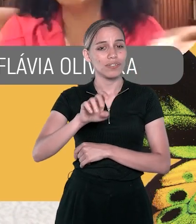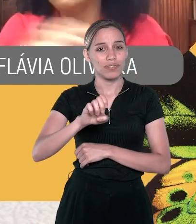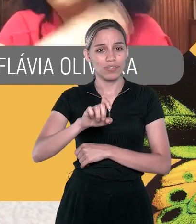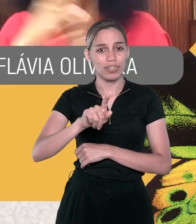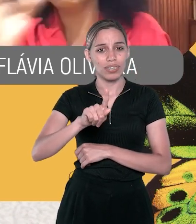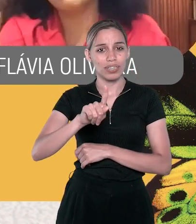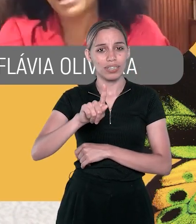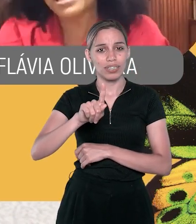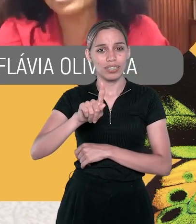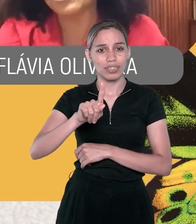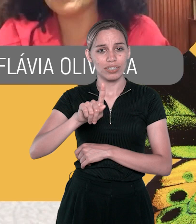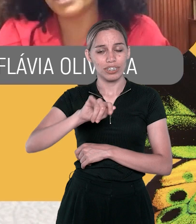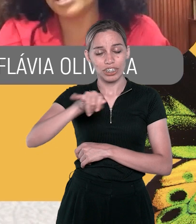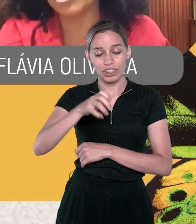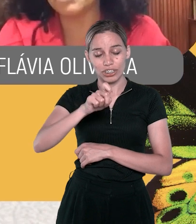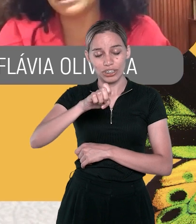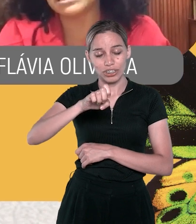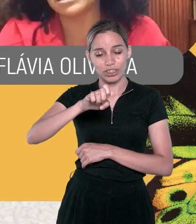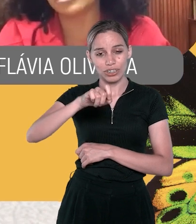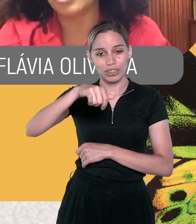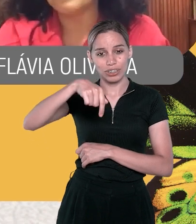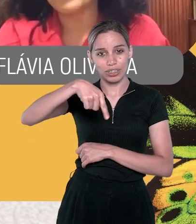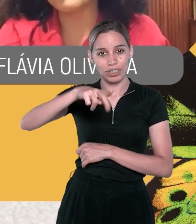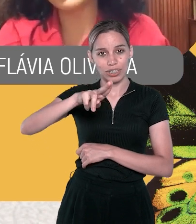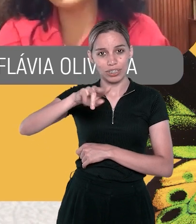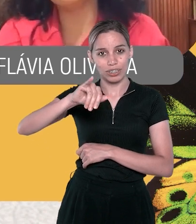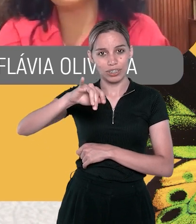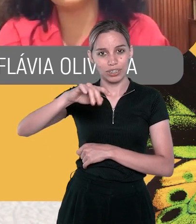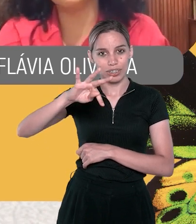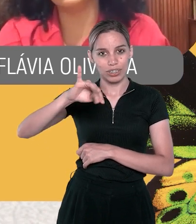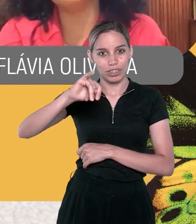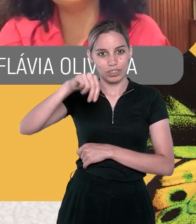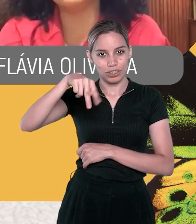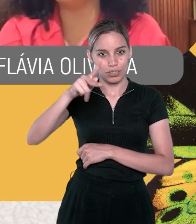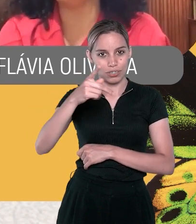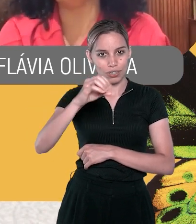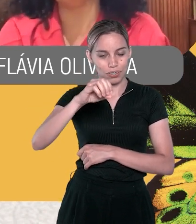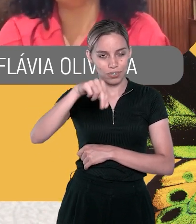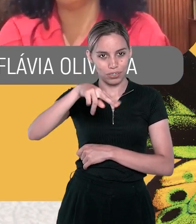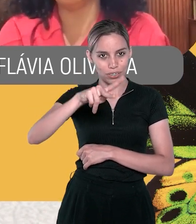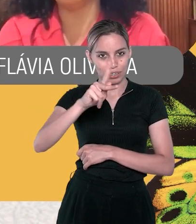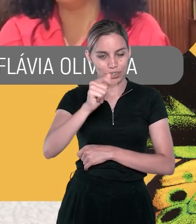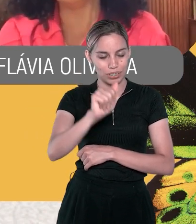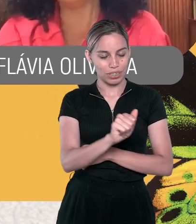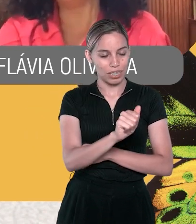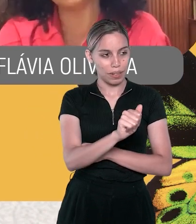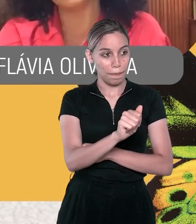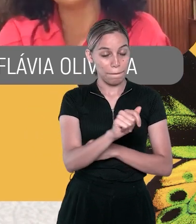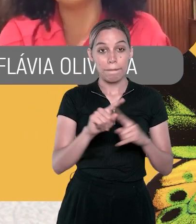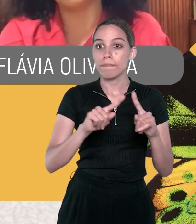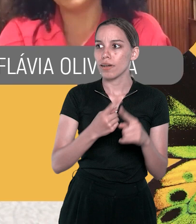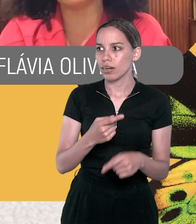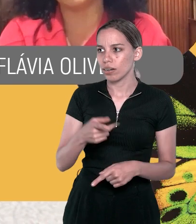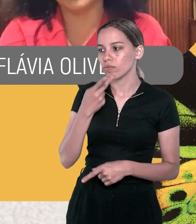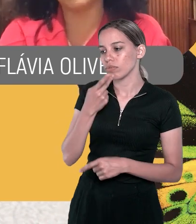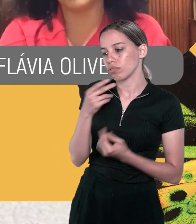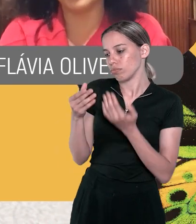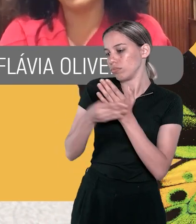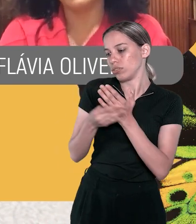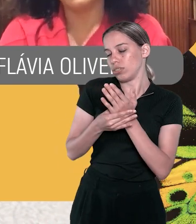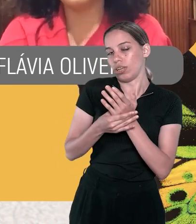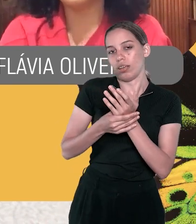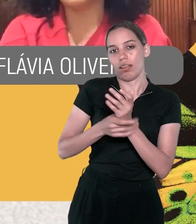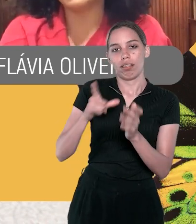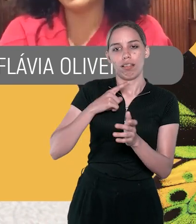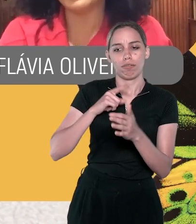Jequitinhonha. Várias travessias. Mas o livro tem muitas outras dimensões,